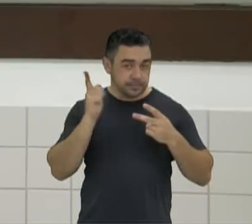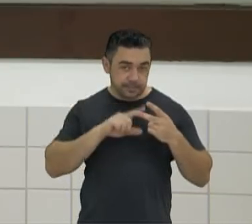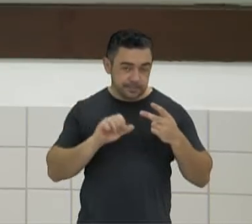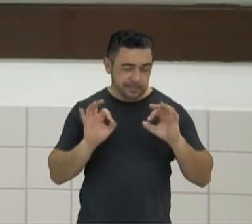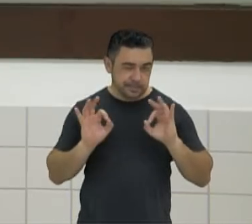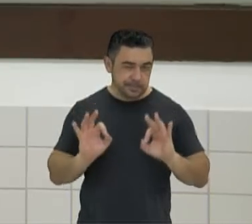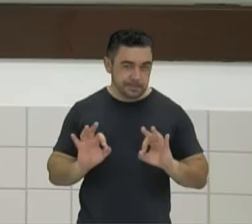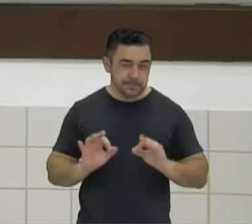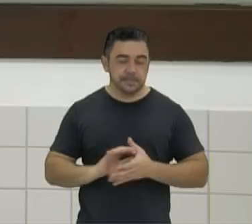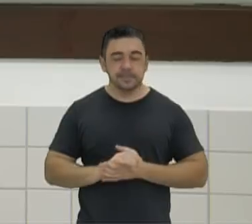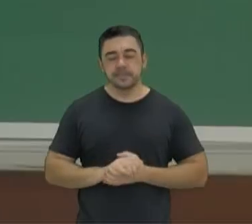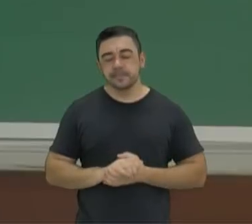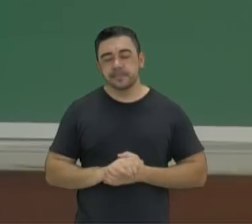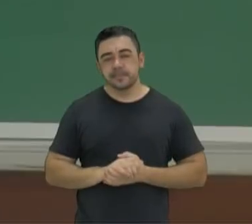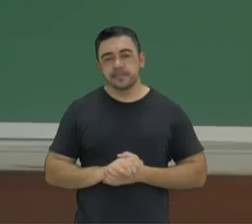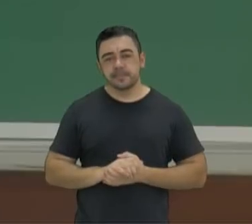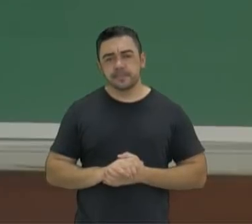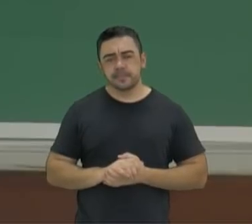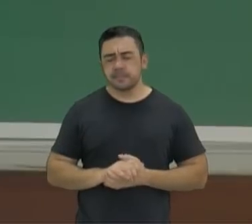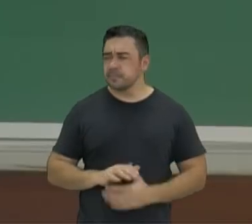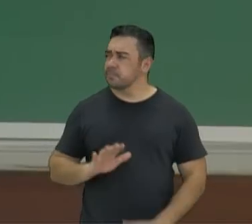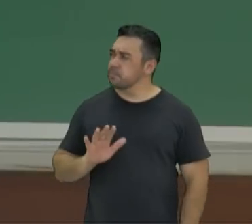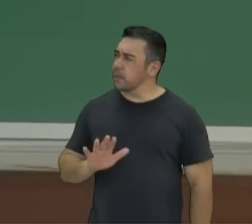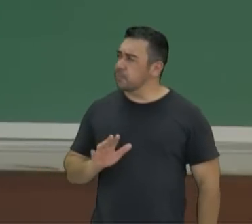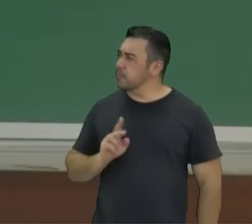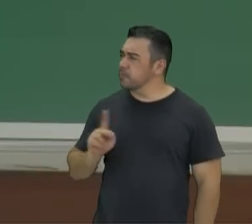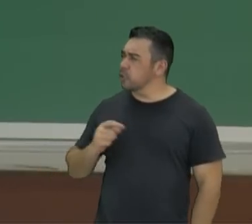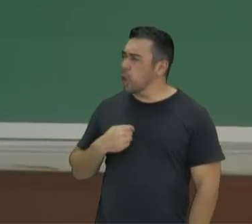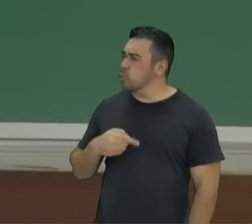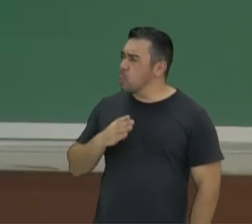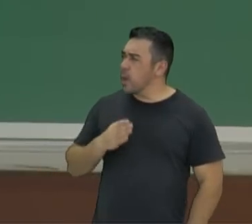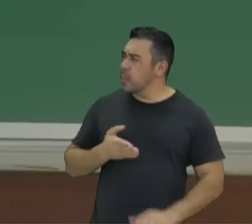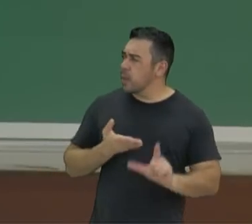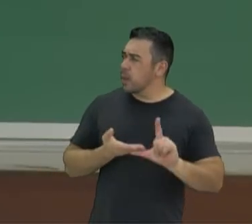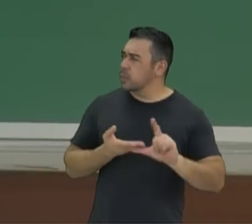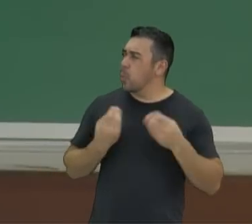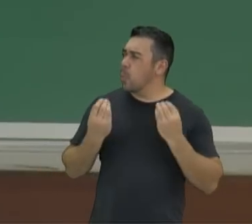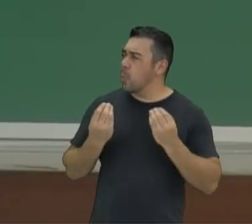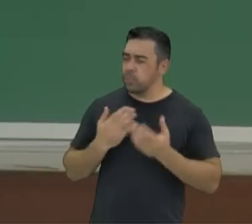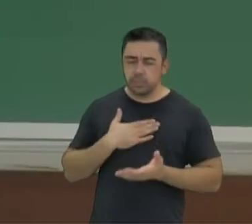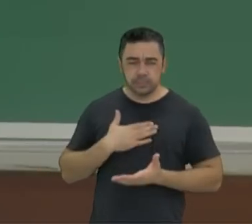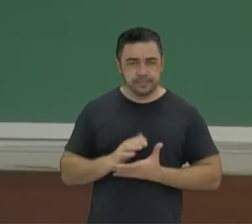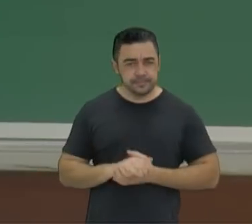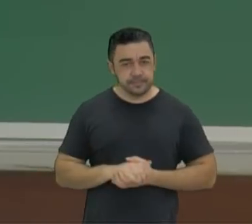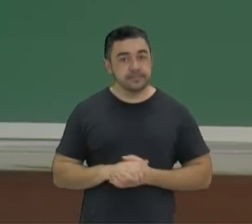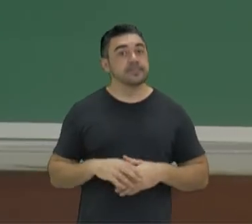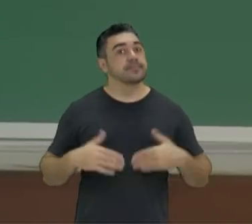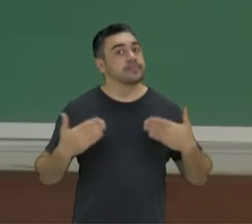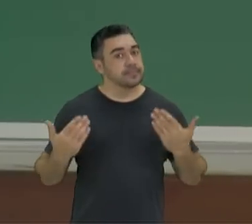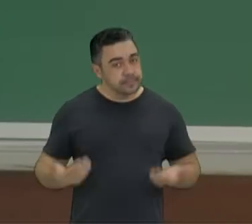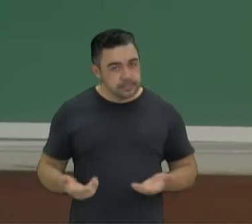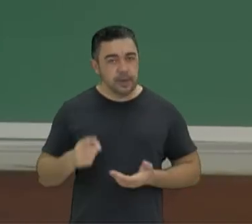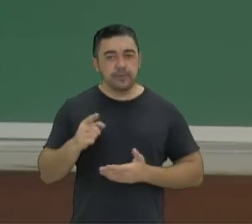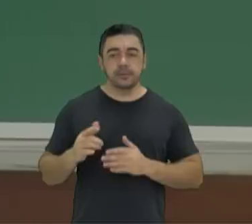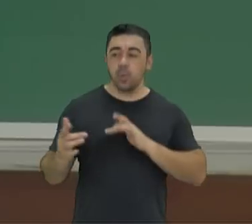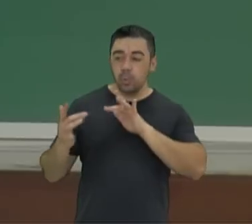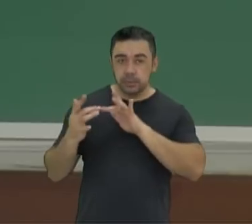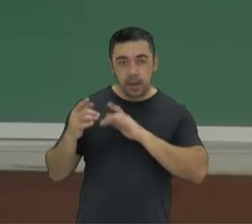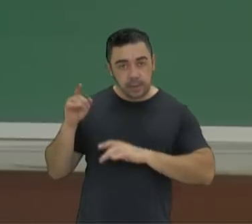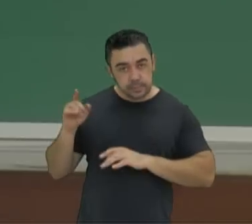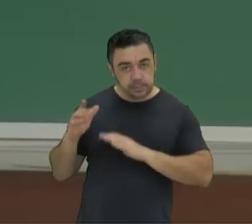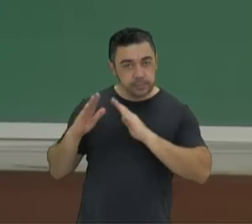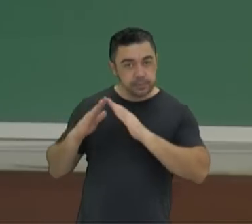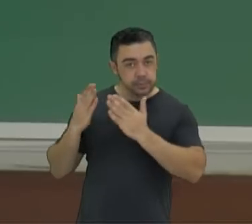frequência, certo? Mas professora, eu não acompanho pelo Classroom, como é que eu vou fazer? Bom, entre em contato com a